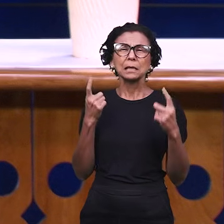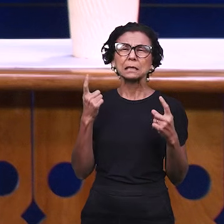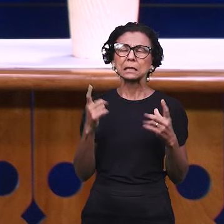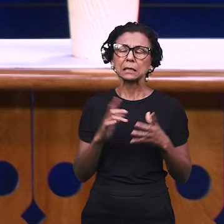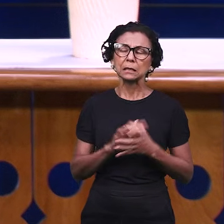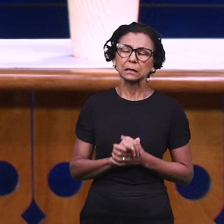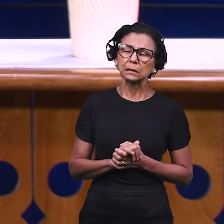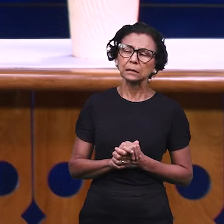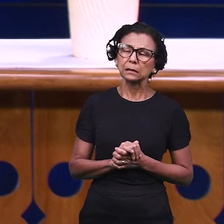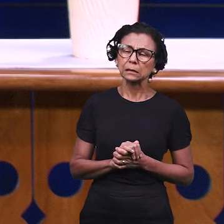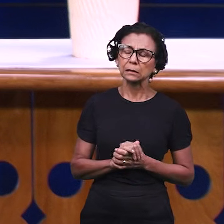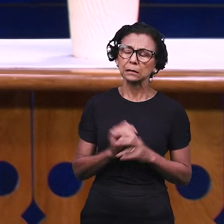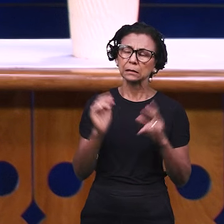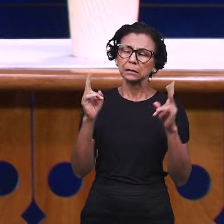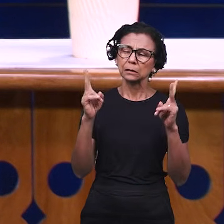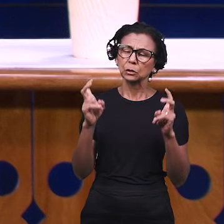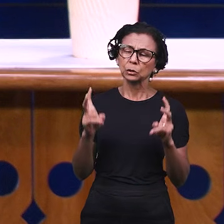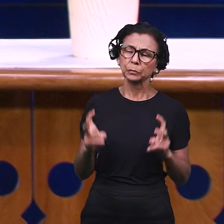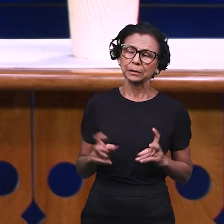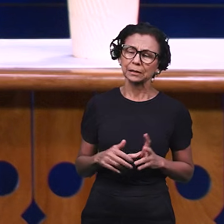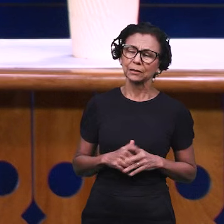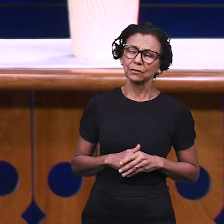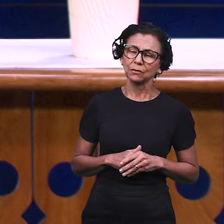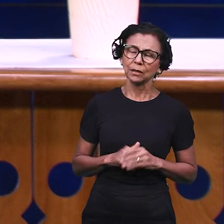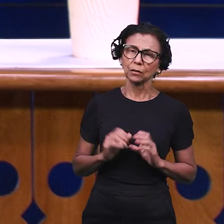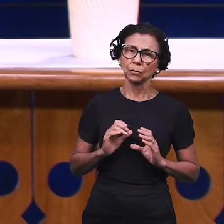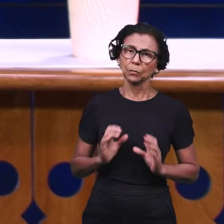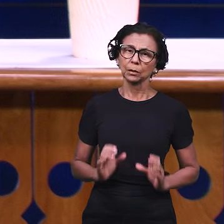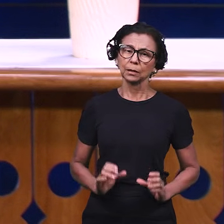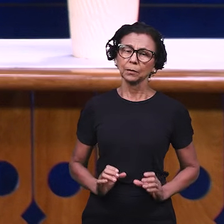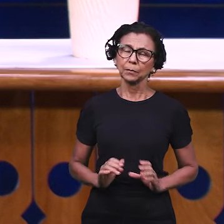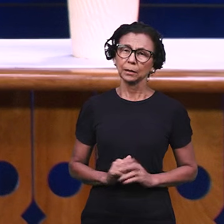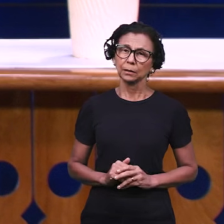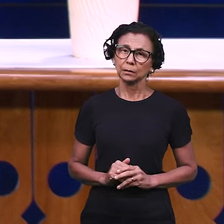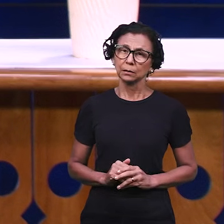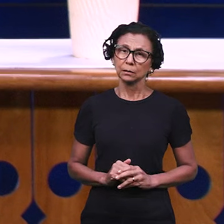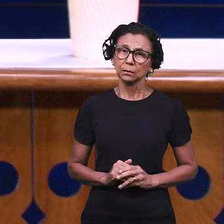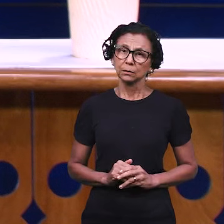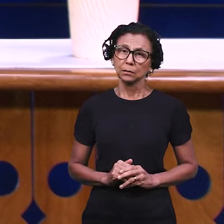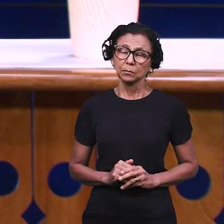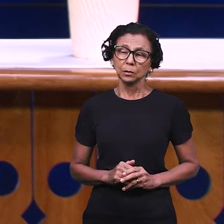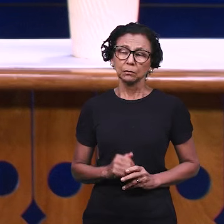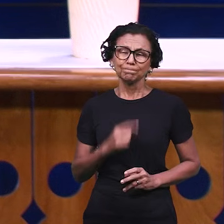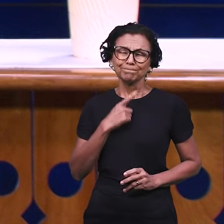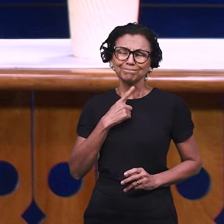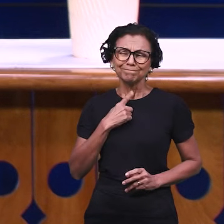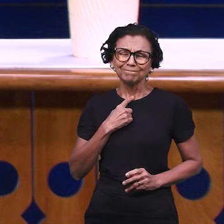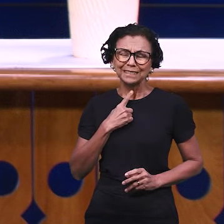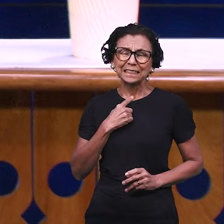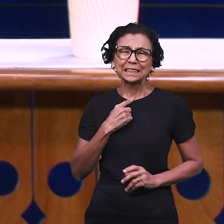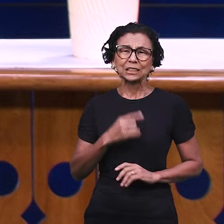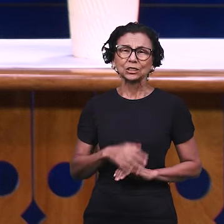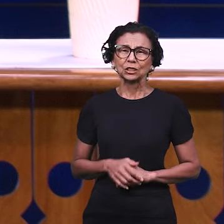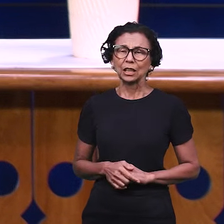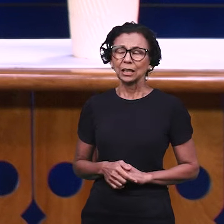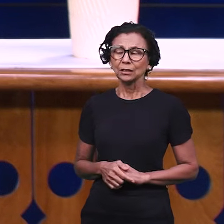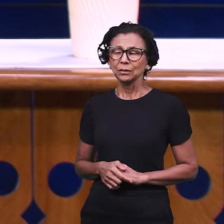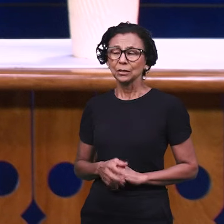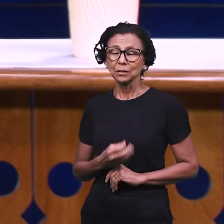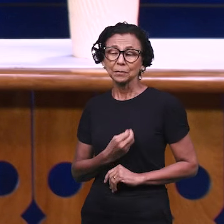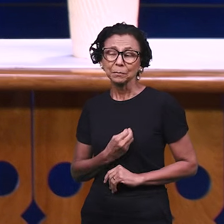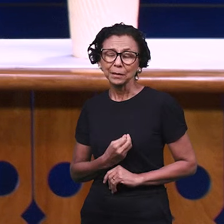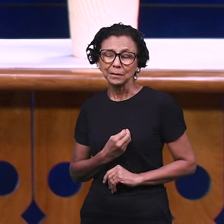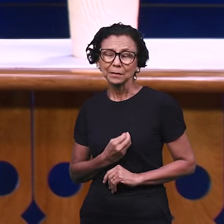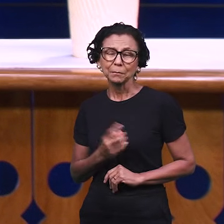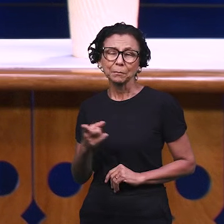as atitudes da igreja? Porque havia um desejo no nosso coração de participar daquela igreja. Há anos nós